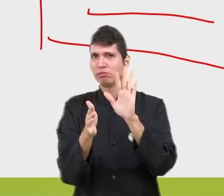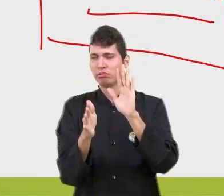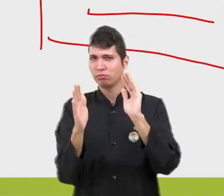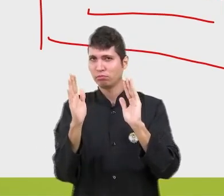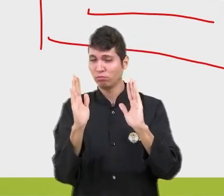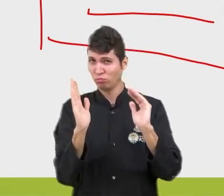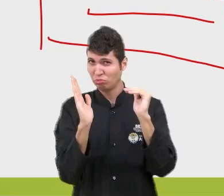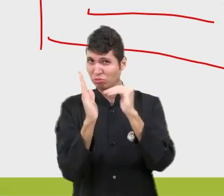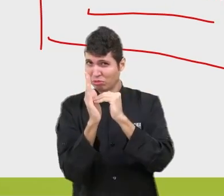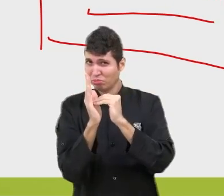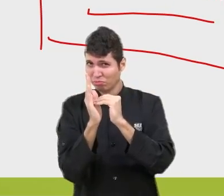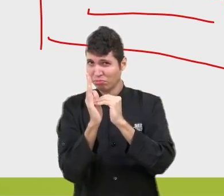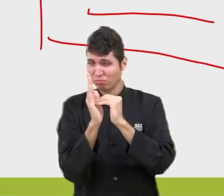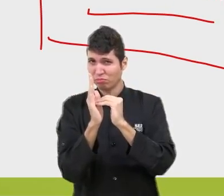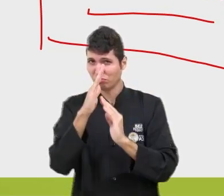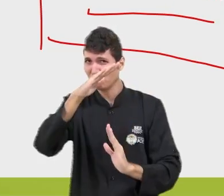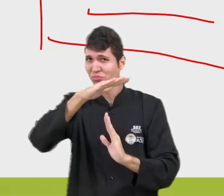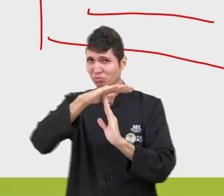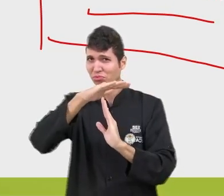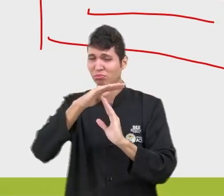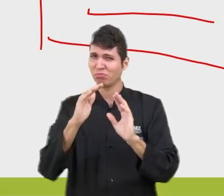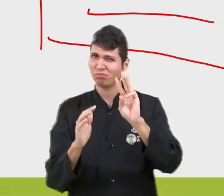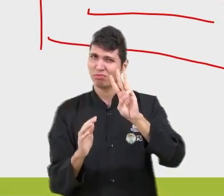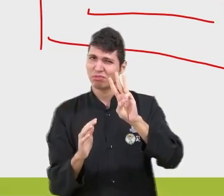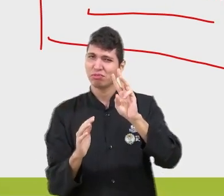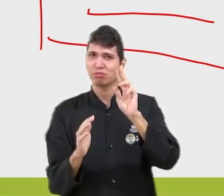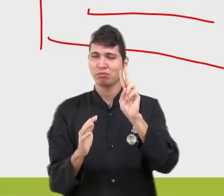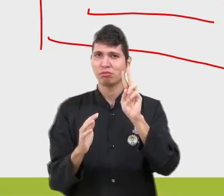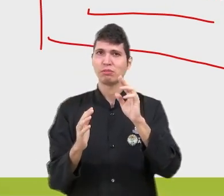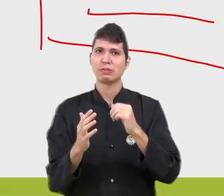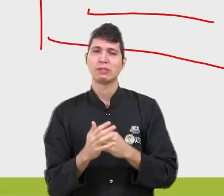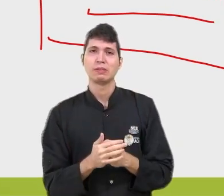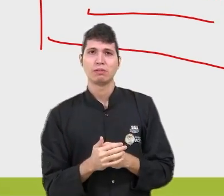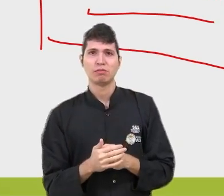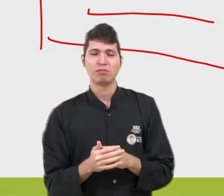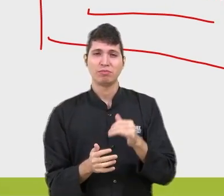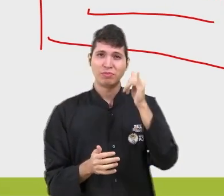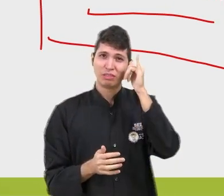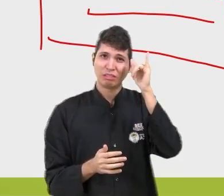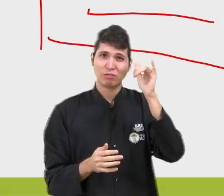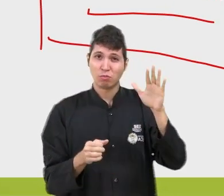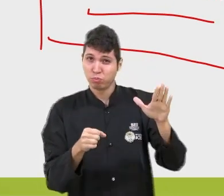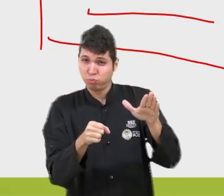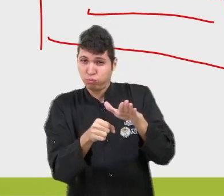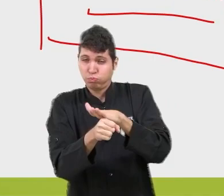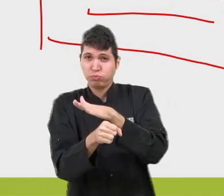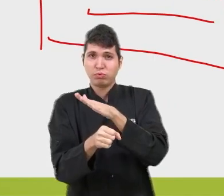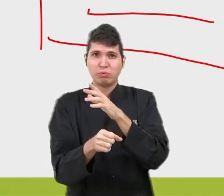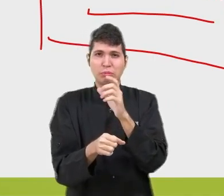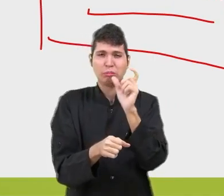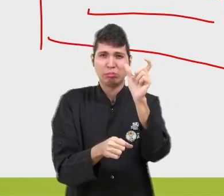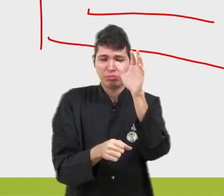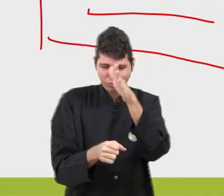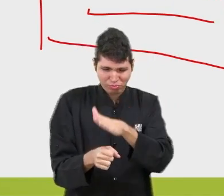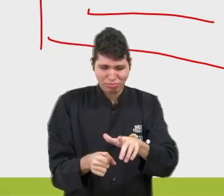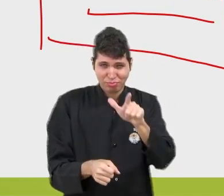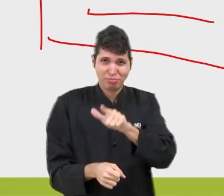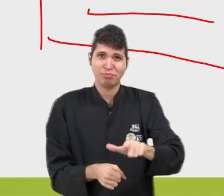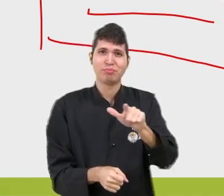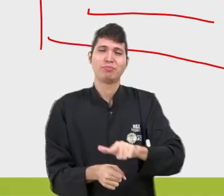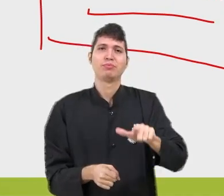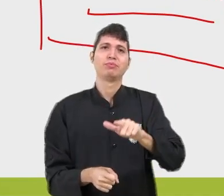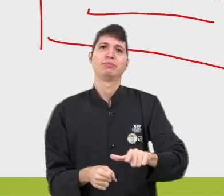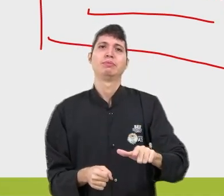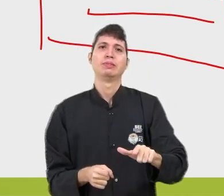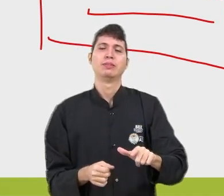palavras, elas tenham uma ligação direta com o tema, né? Porque o tema, de fato, para